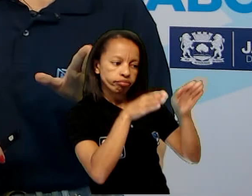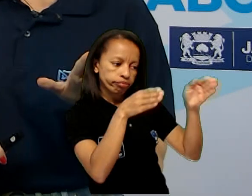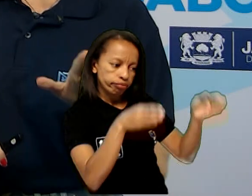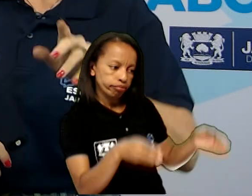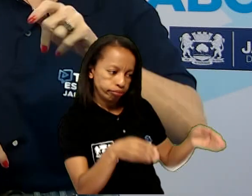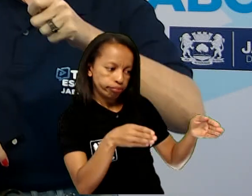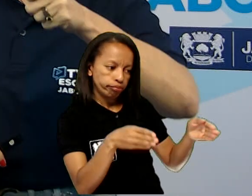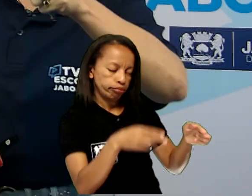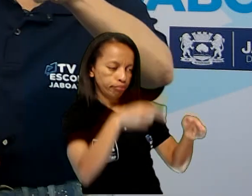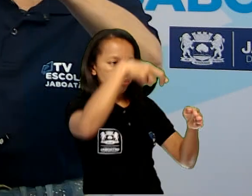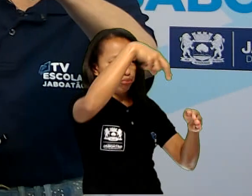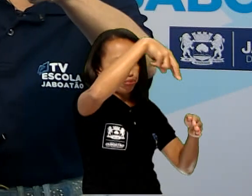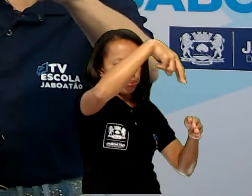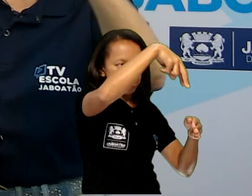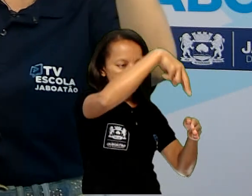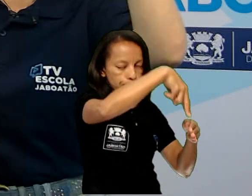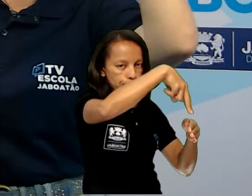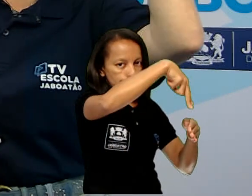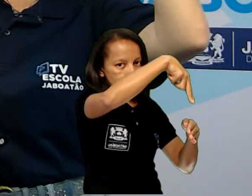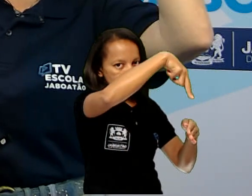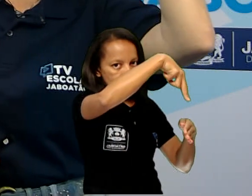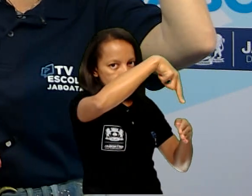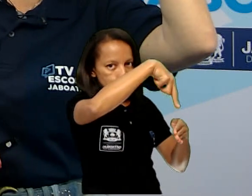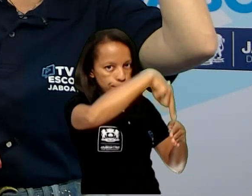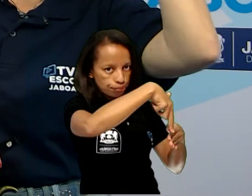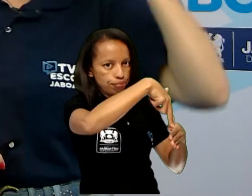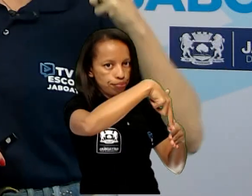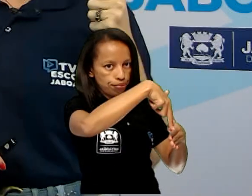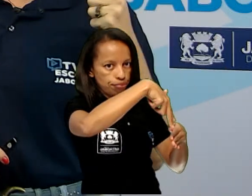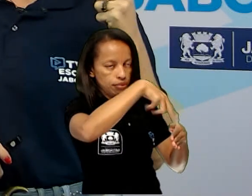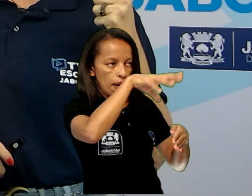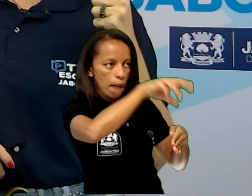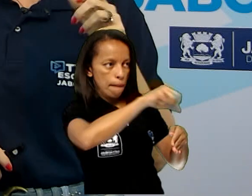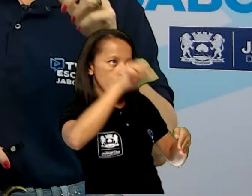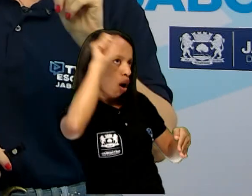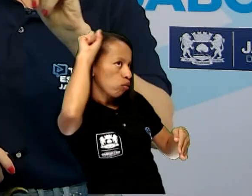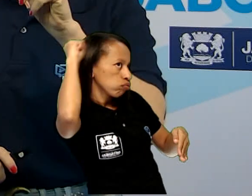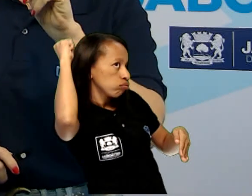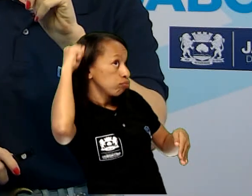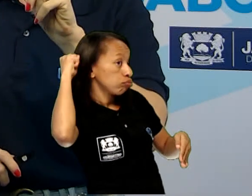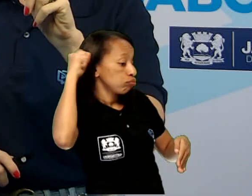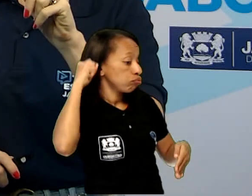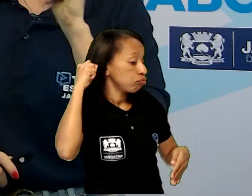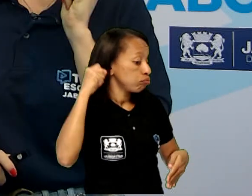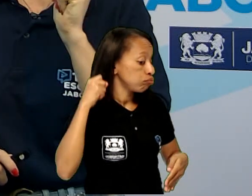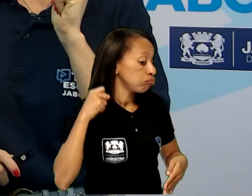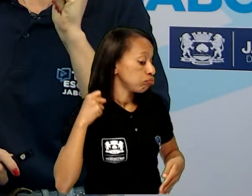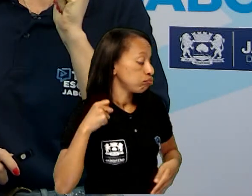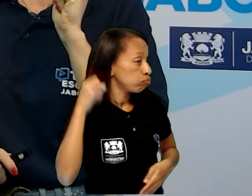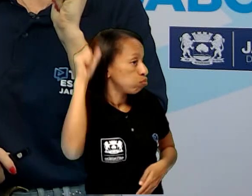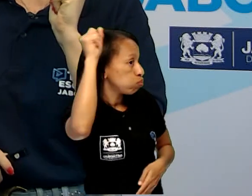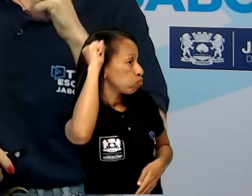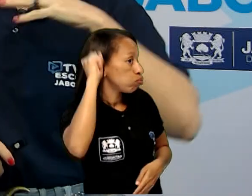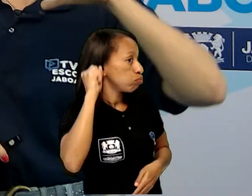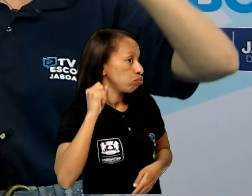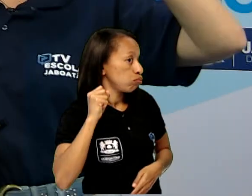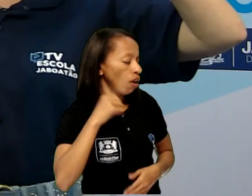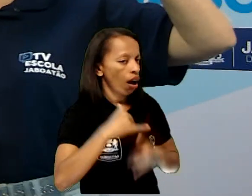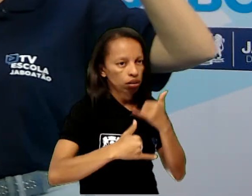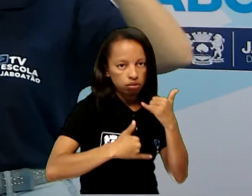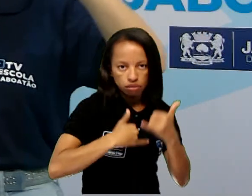subir lá, para colocar ó, aquele secador que a mamãe usa, não. Não vai brincar de secador nem de salão, não, né?